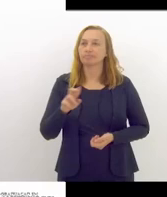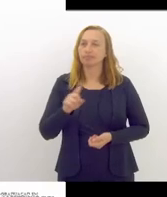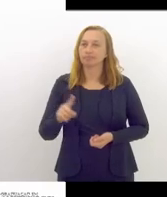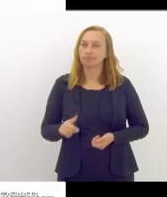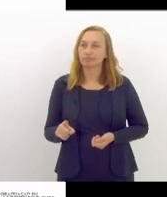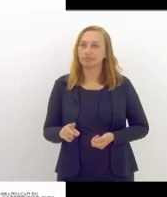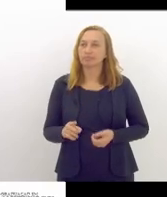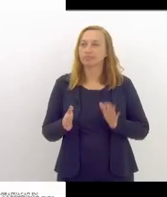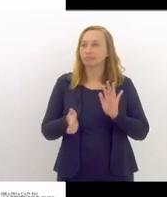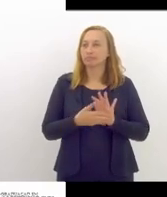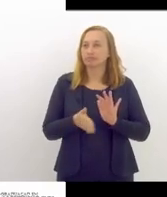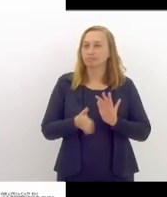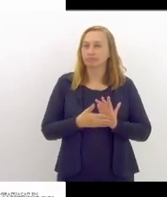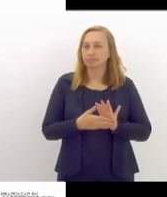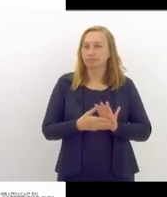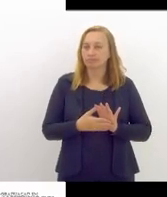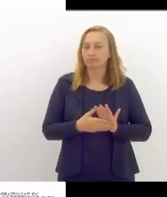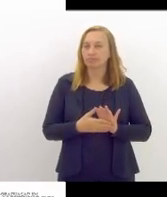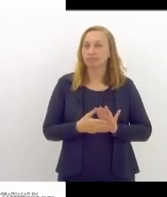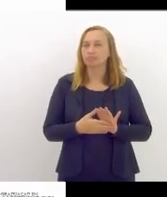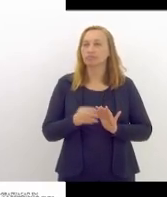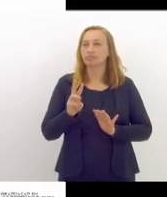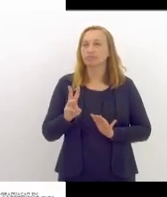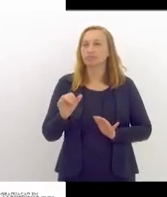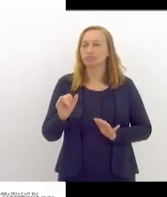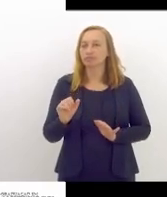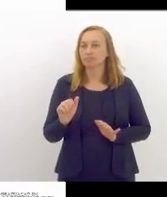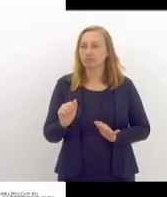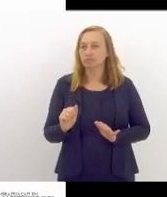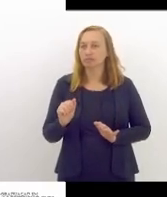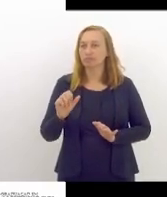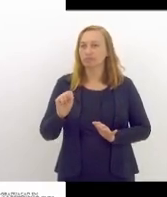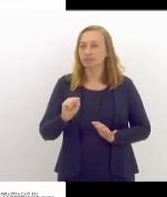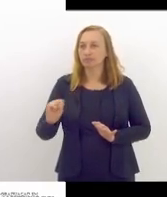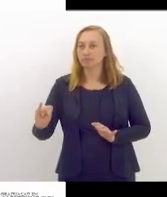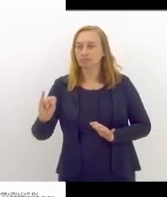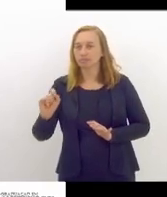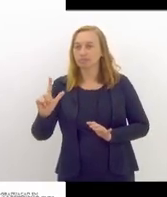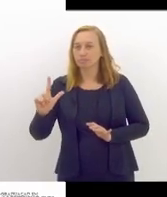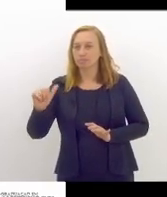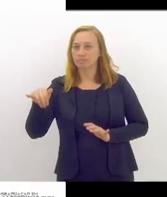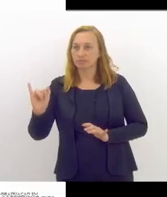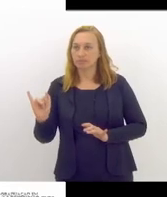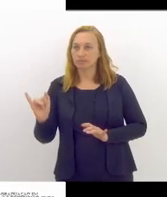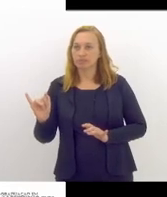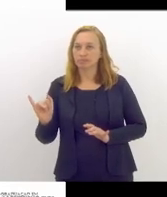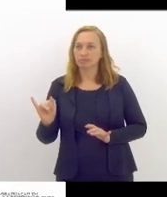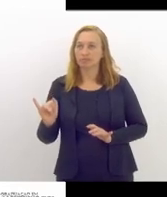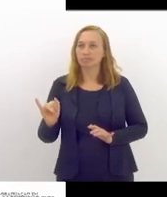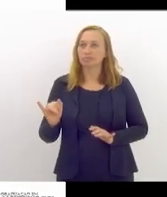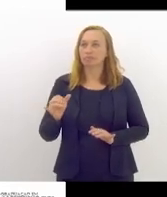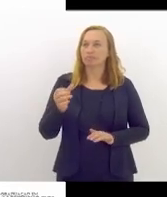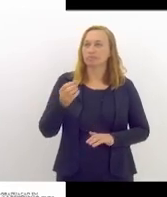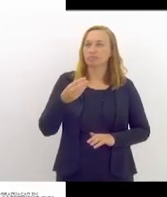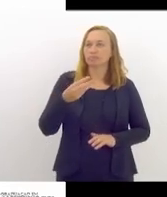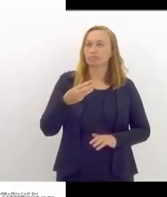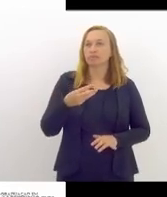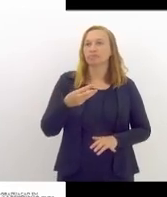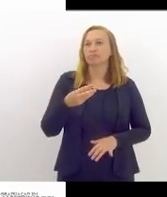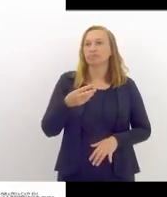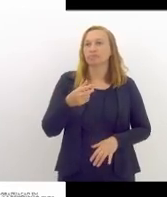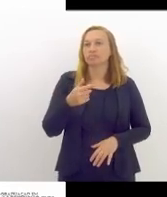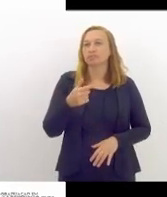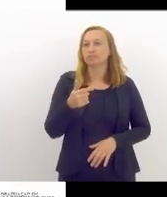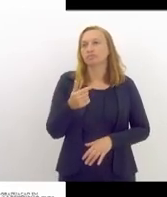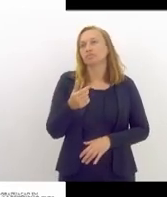proposta por leonttf em 36 e 76 ele ganha o Nobel mas o que que é isso matemáticamente né